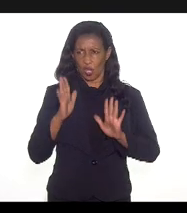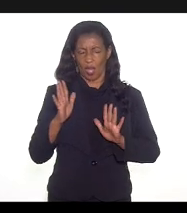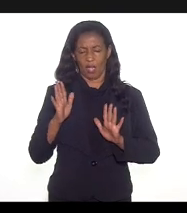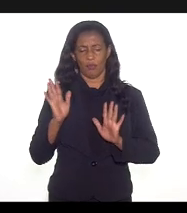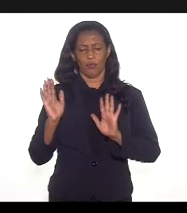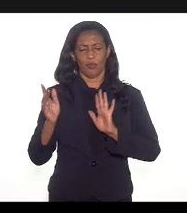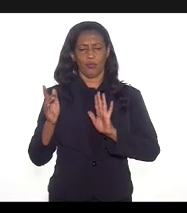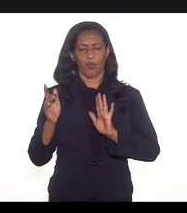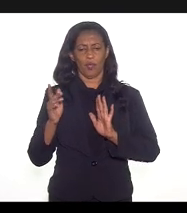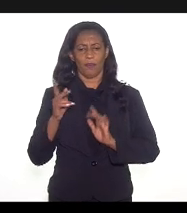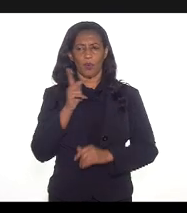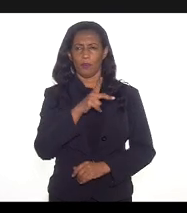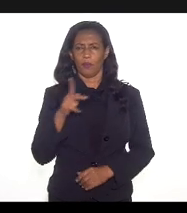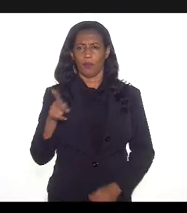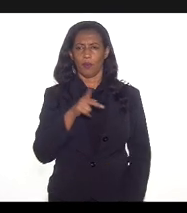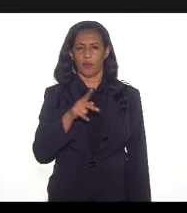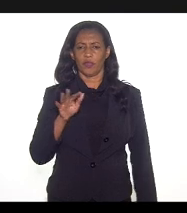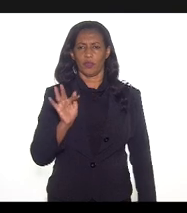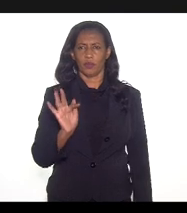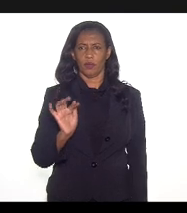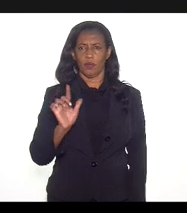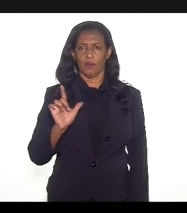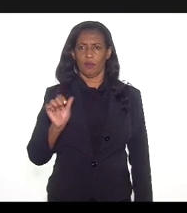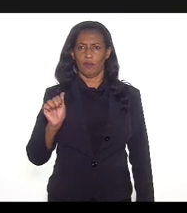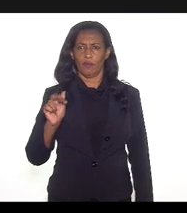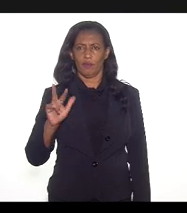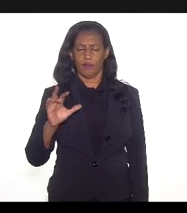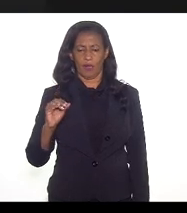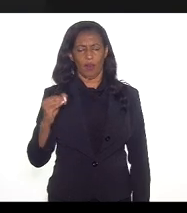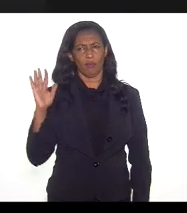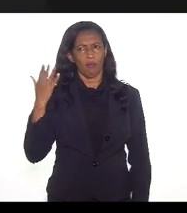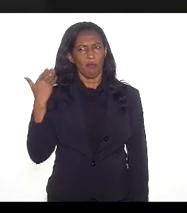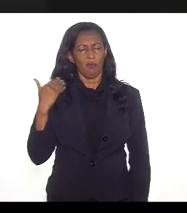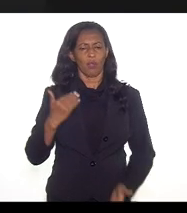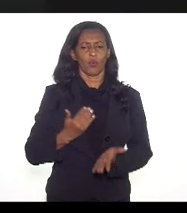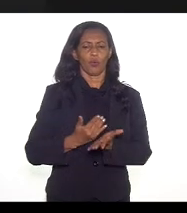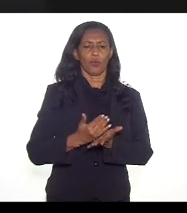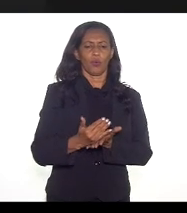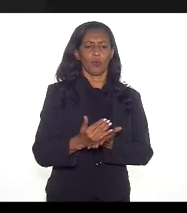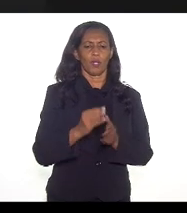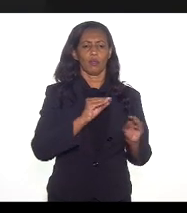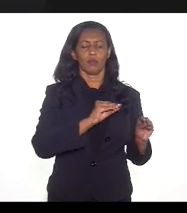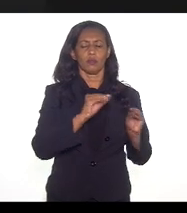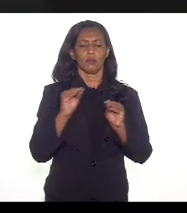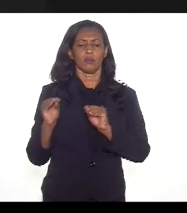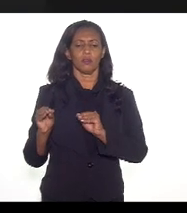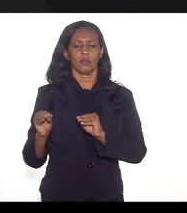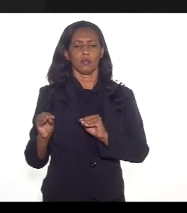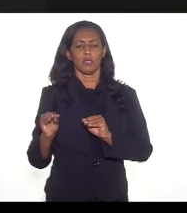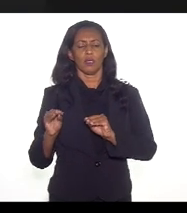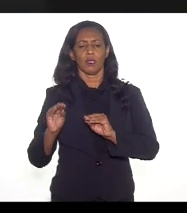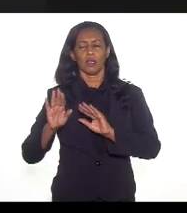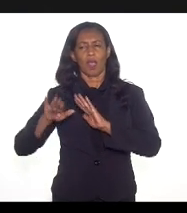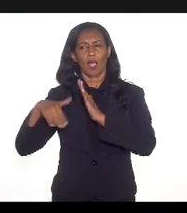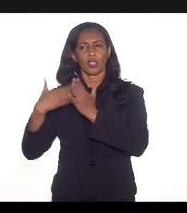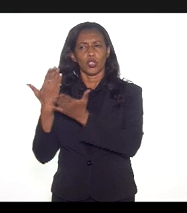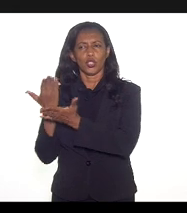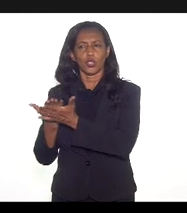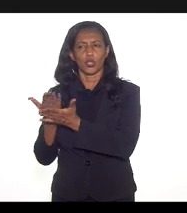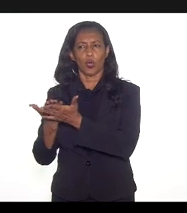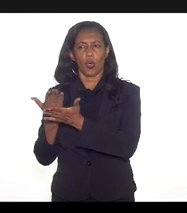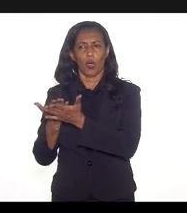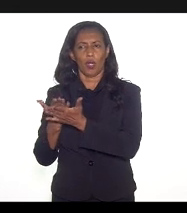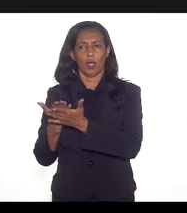senhor, professor Flávio. Logo no início da apresentação, sobre a transferência da escola agrícola para a